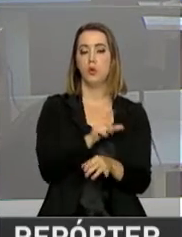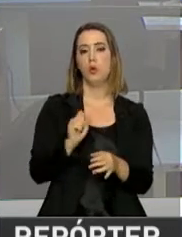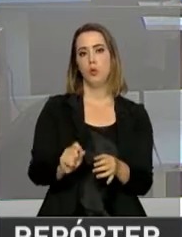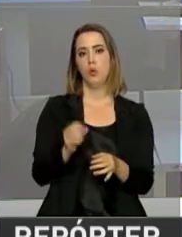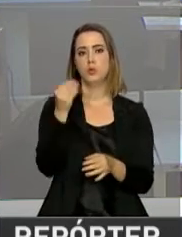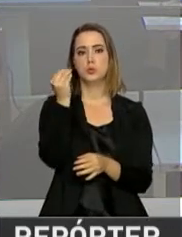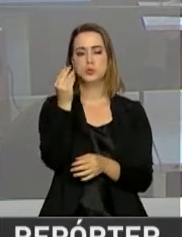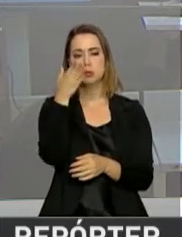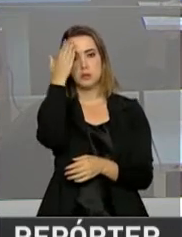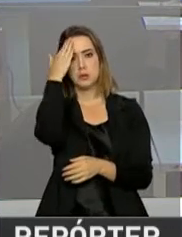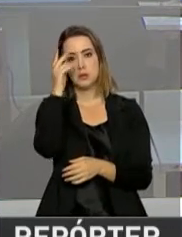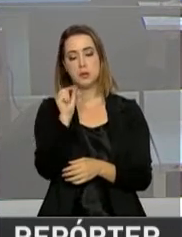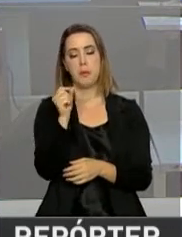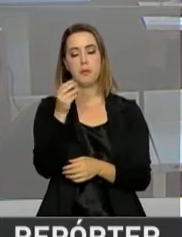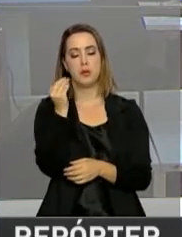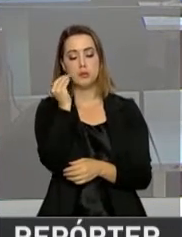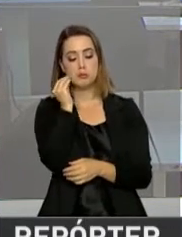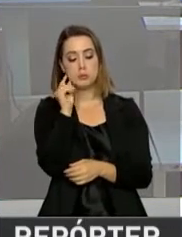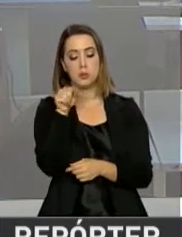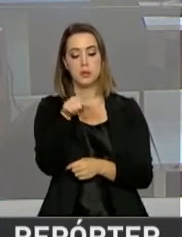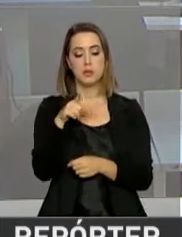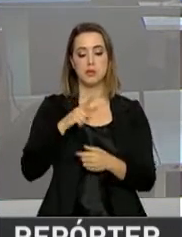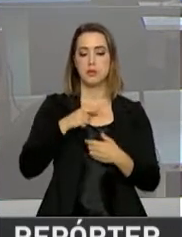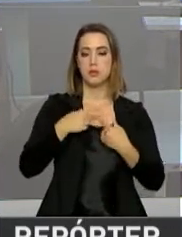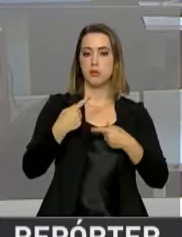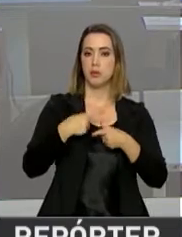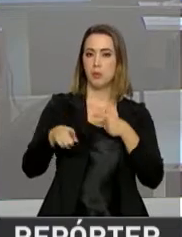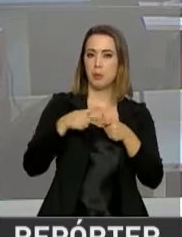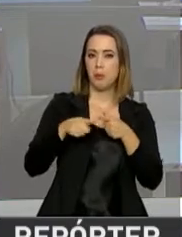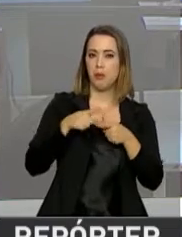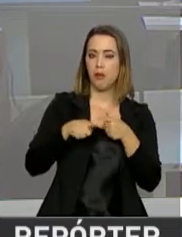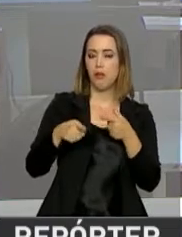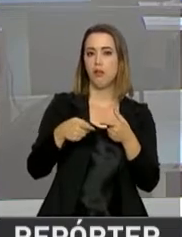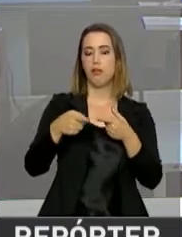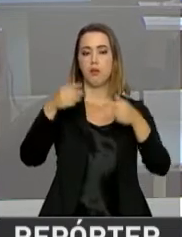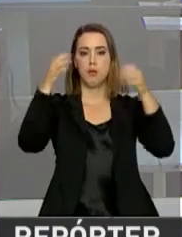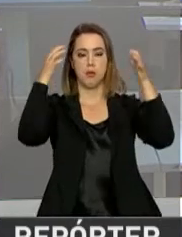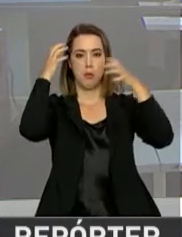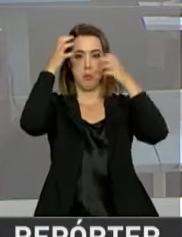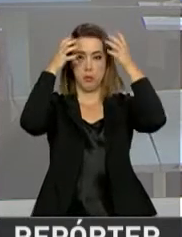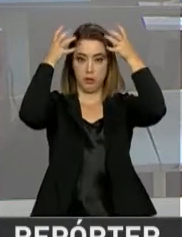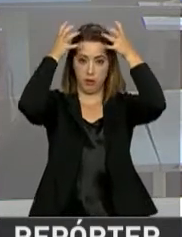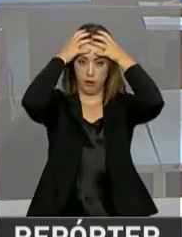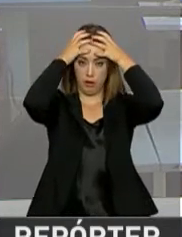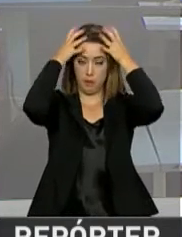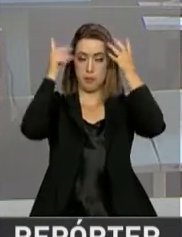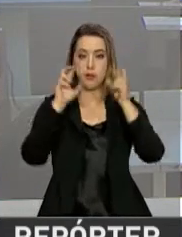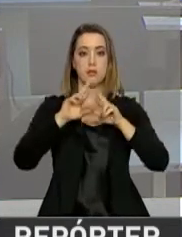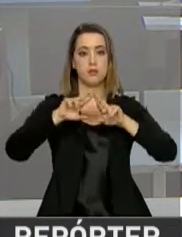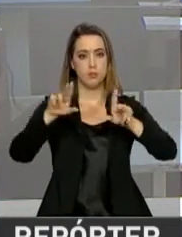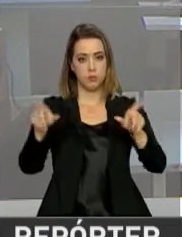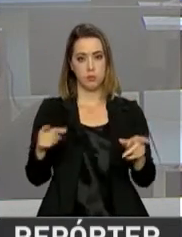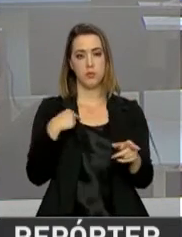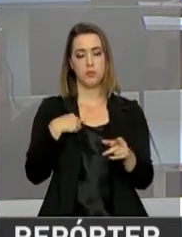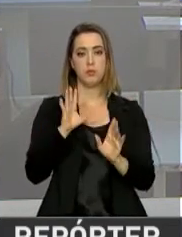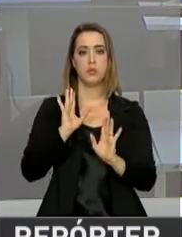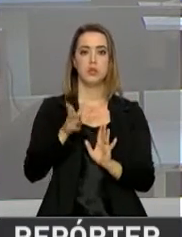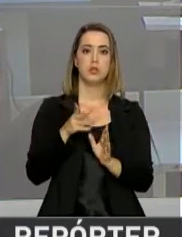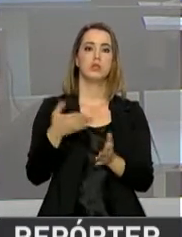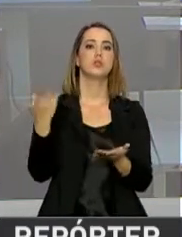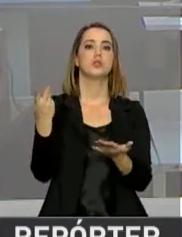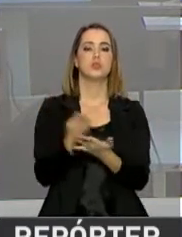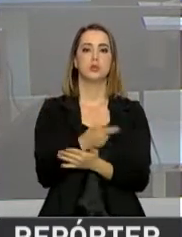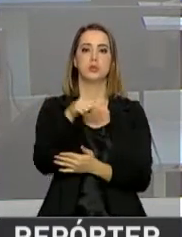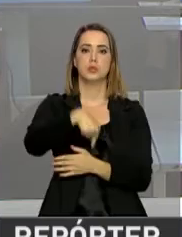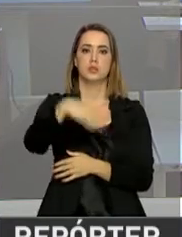de consequências neurológicas do vírus, além da medição da cabeça dos recém-nascidos. Medida já adotada pelo Brasil e que pode